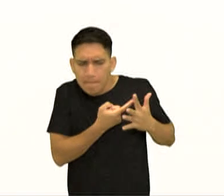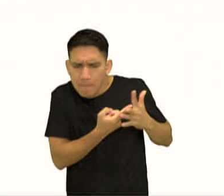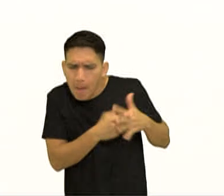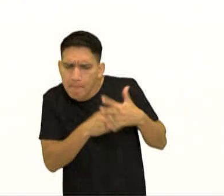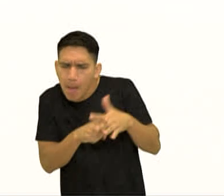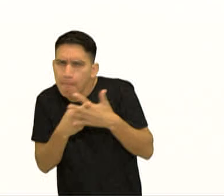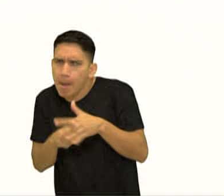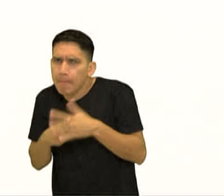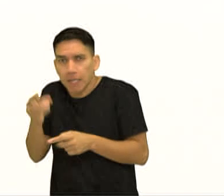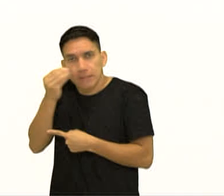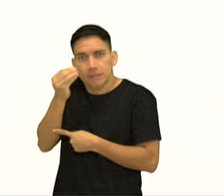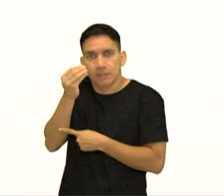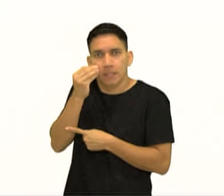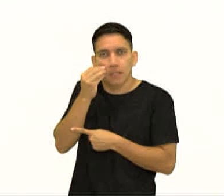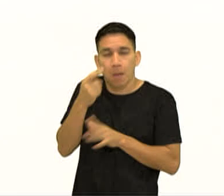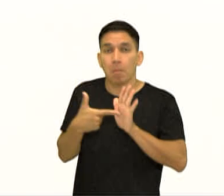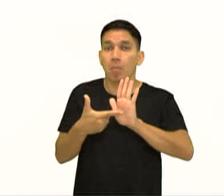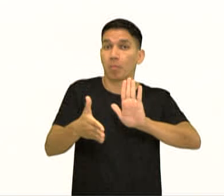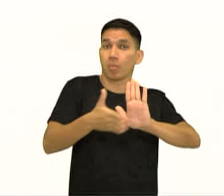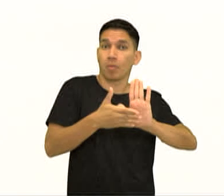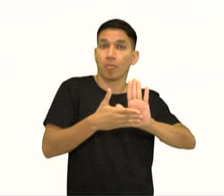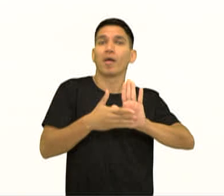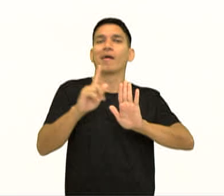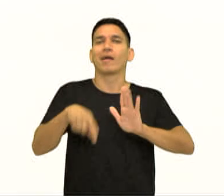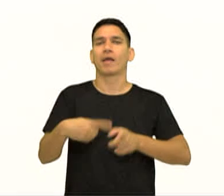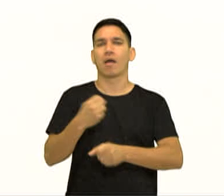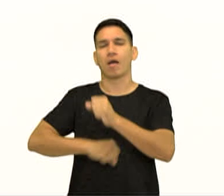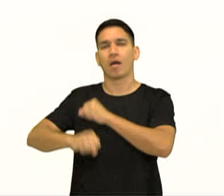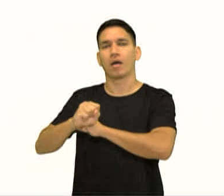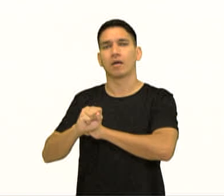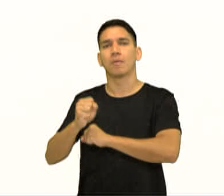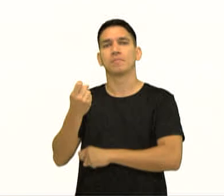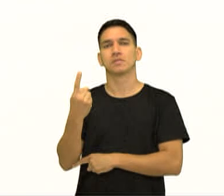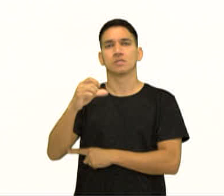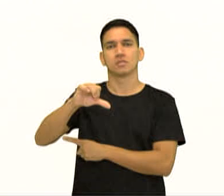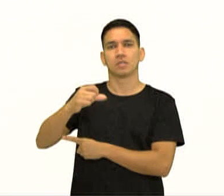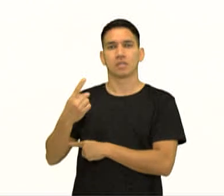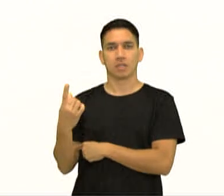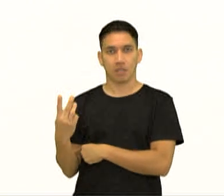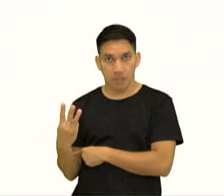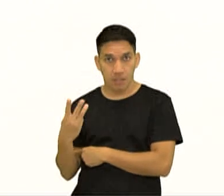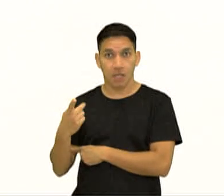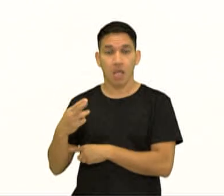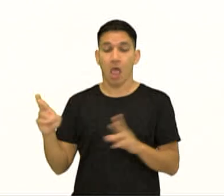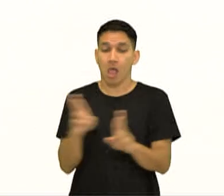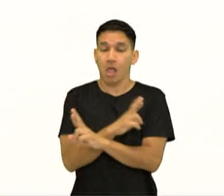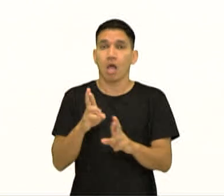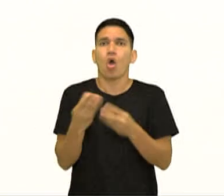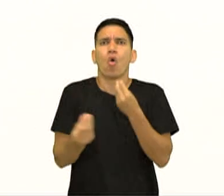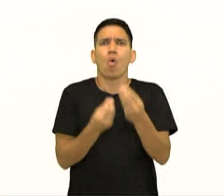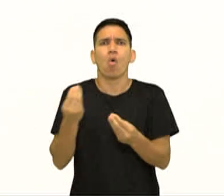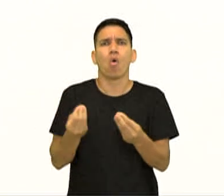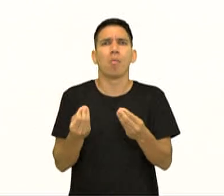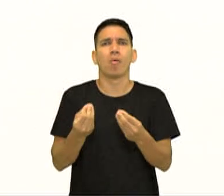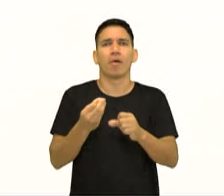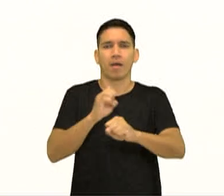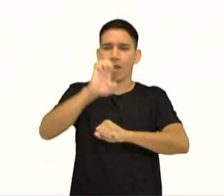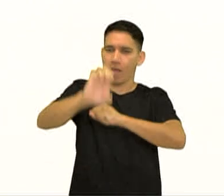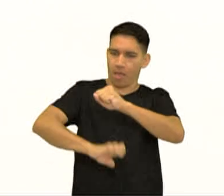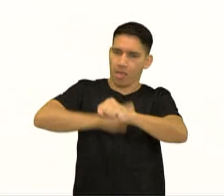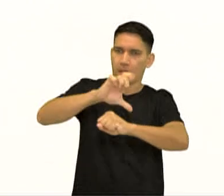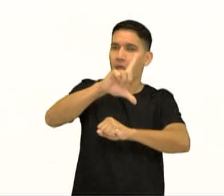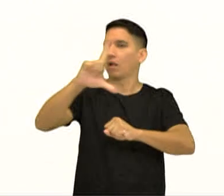O modelo atômico do Bohr foi proposto em 1913 e relaciona a distribuição dos elétrons na eletrosfera com a